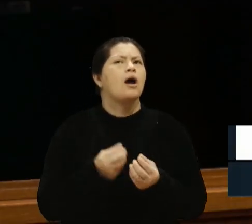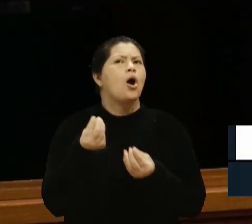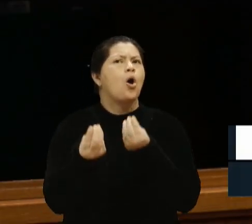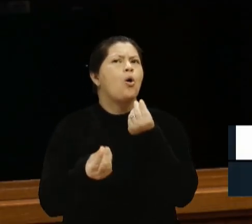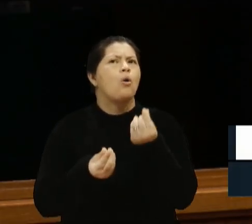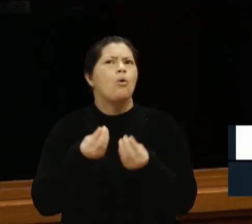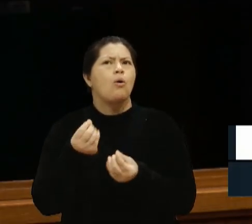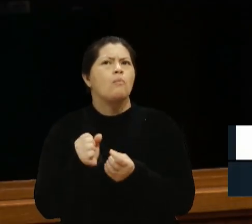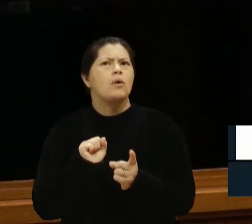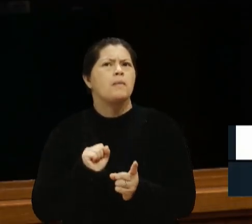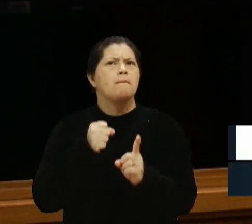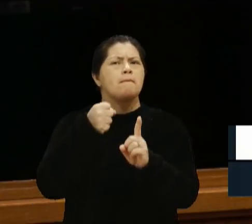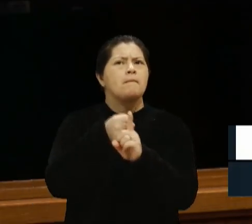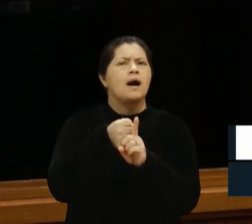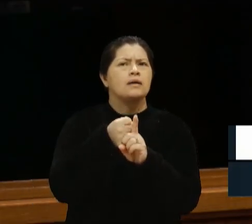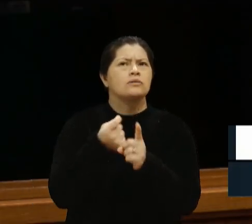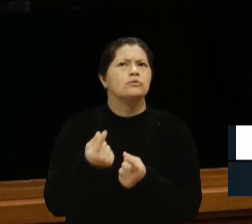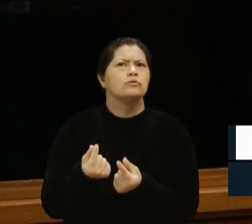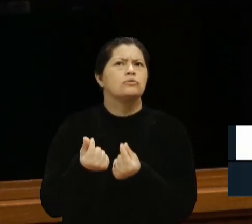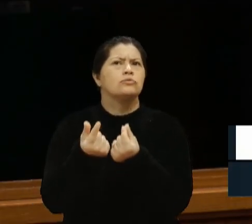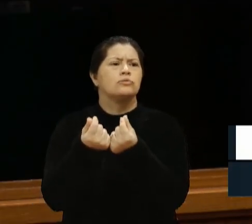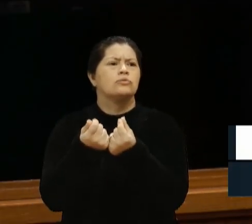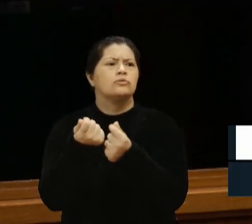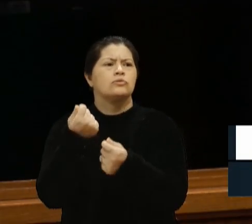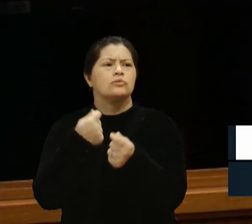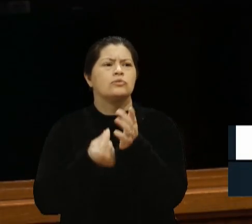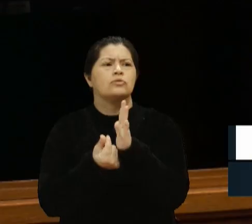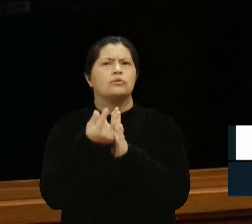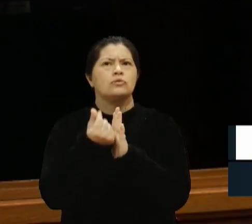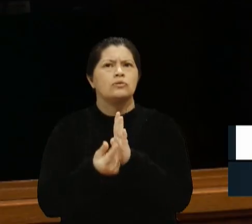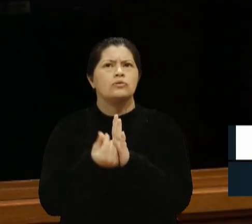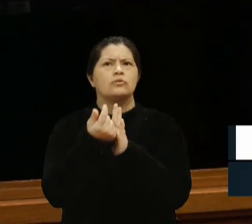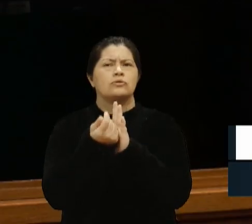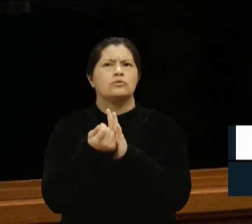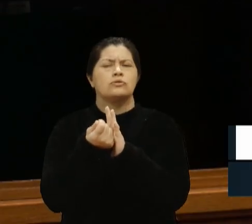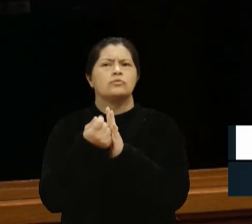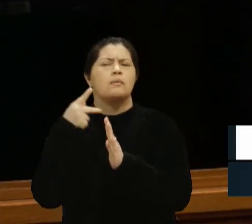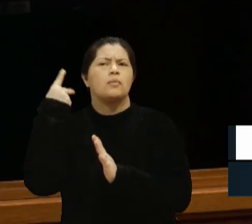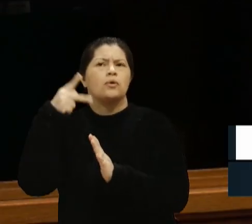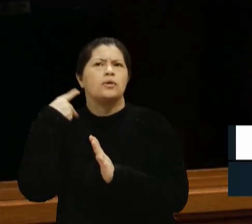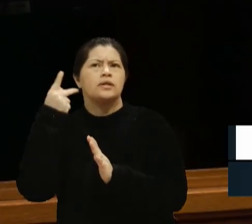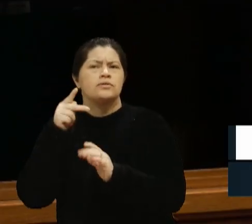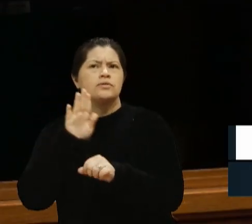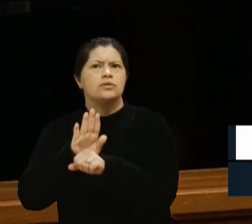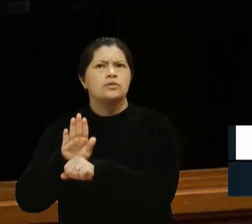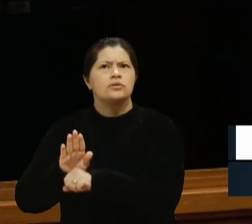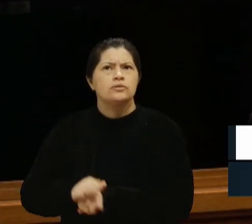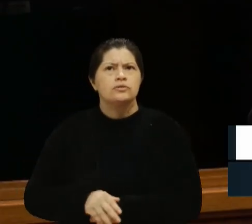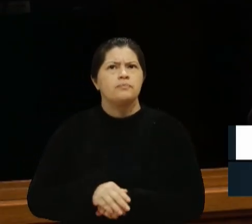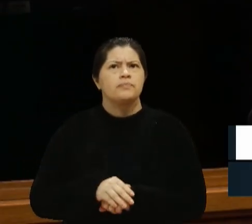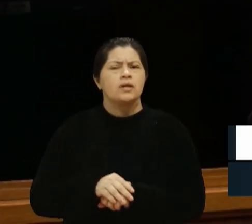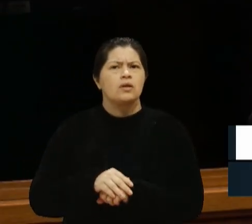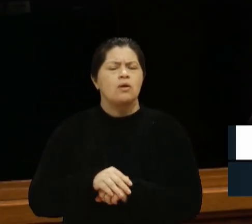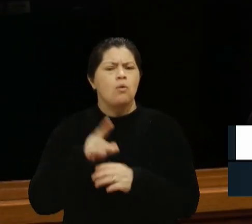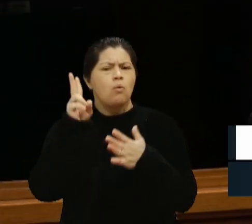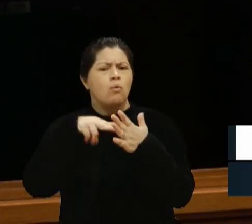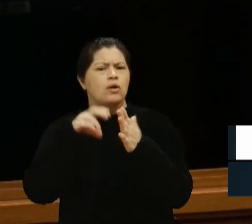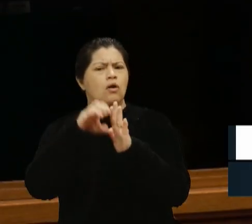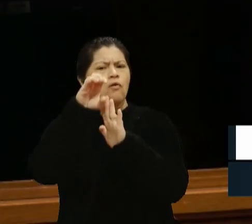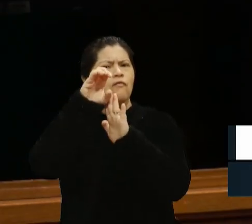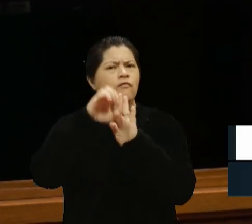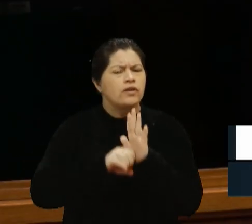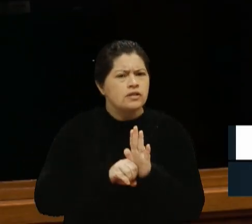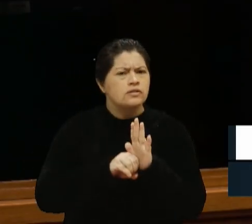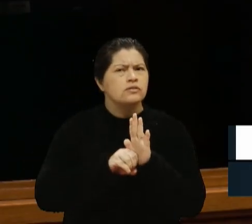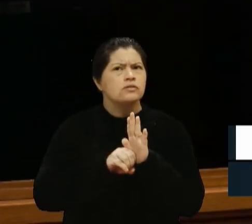está o impacto orçamentário dos últimos cortes na política de assistência. Eu li aqui um ofício há 2 semanas atrás